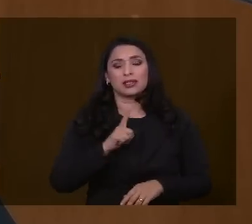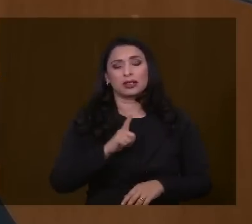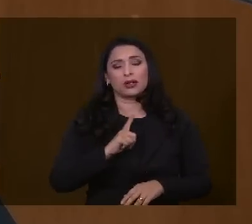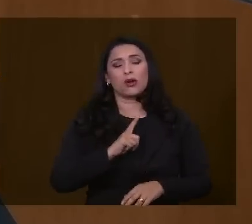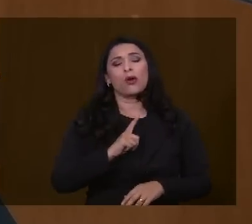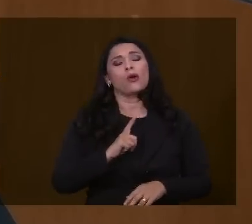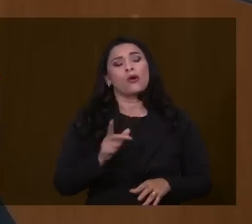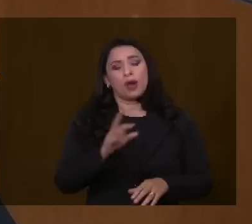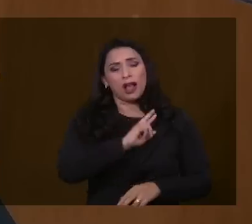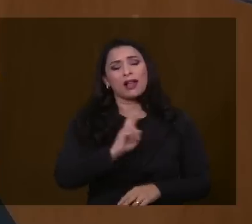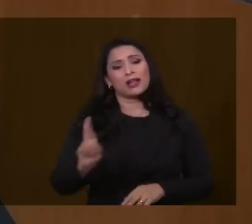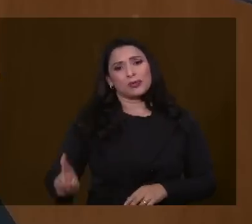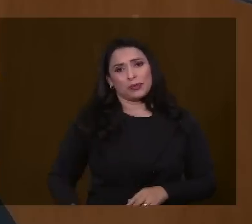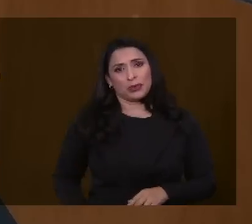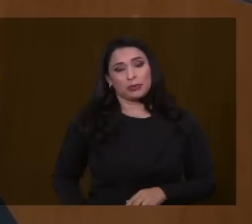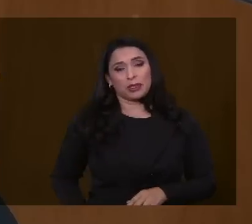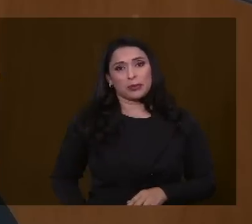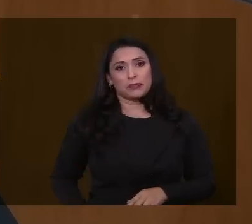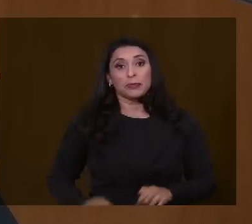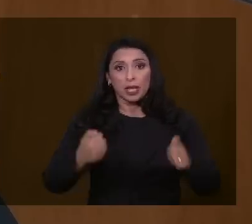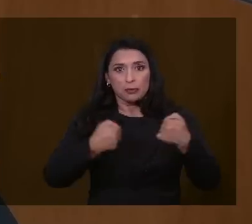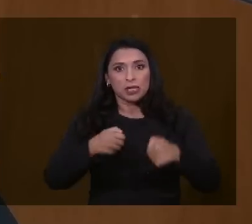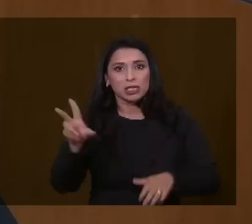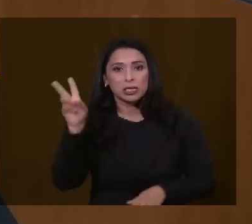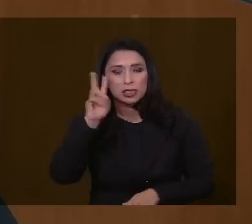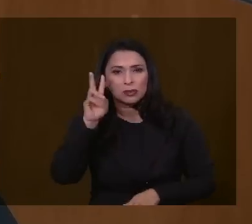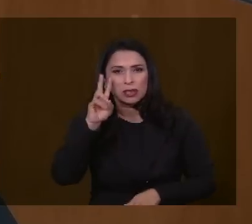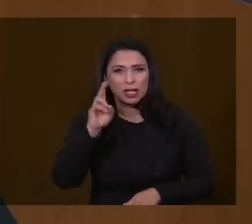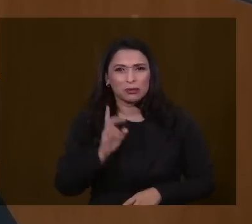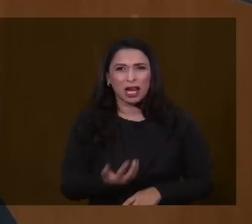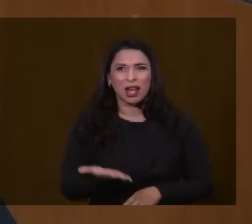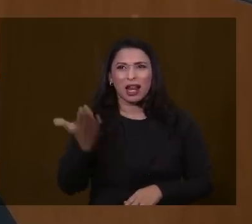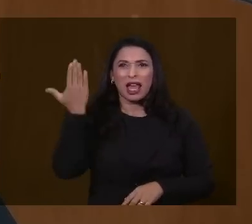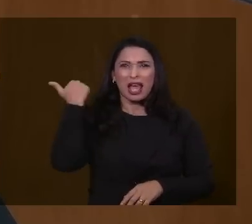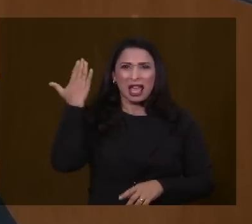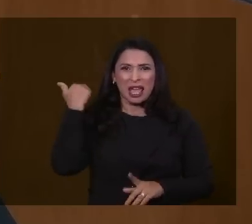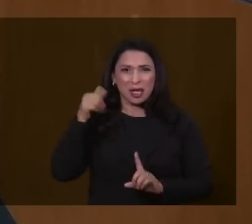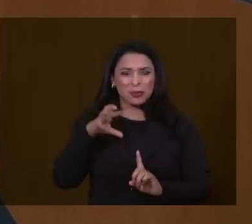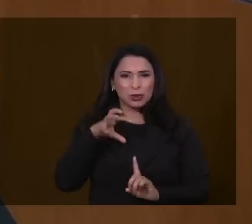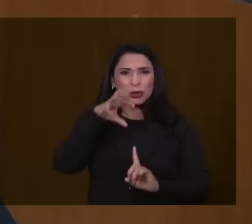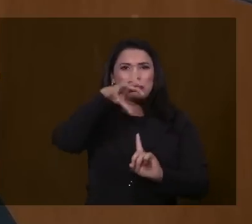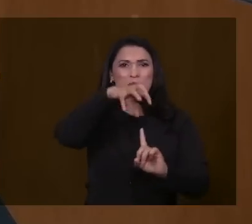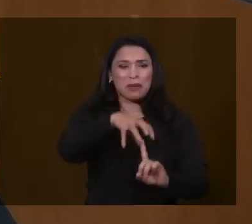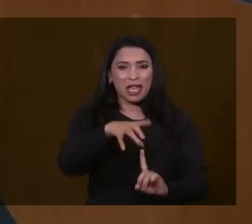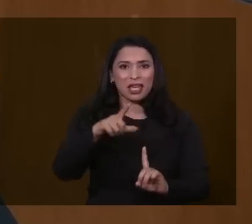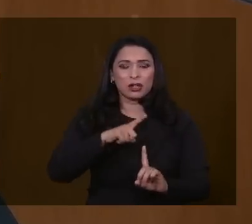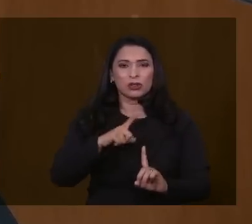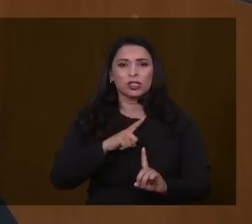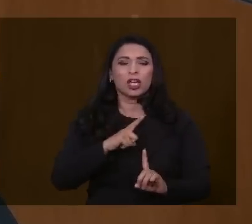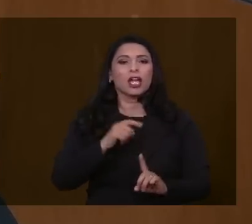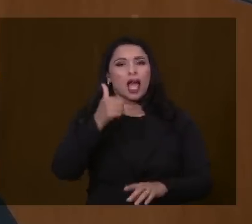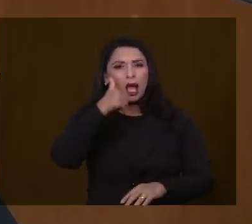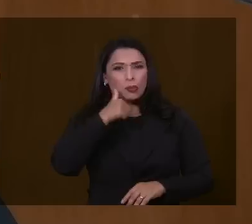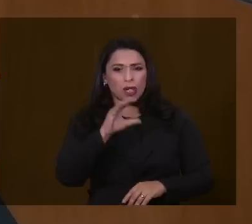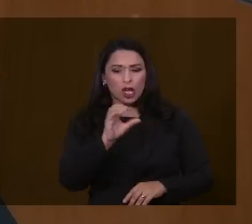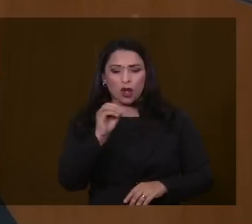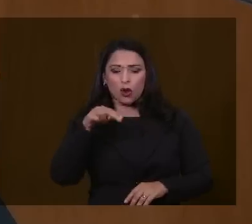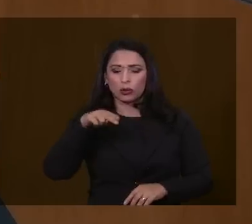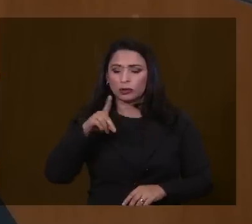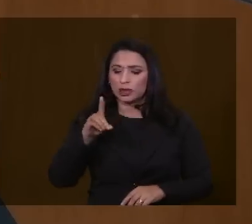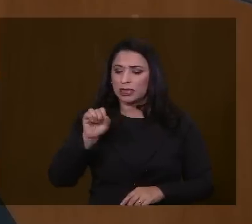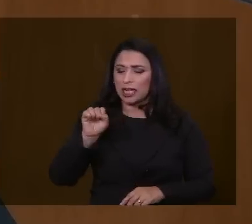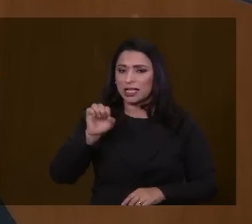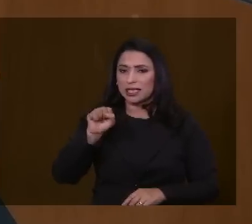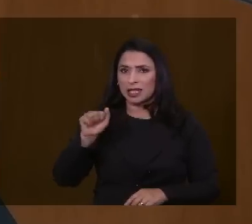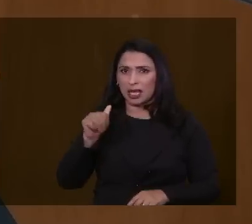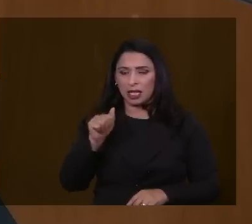República. É bom lembrar, no Império, o inconformismo da Condessa de Barral com o resultado de um